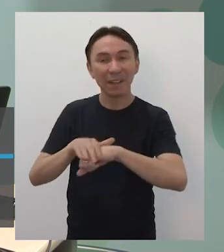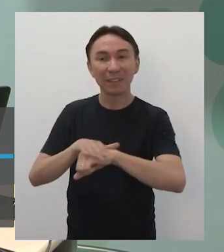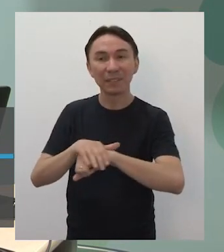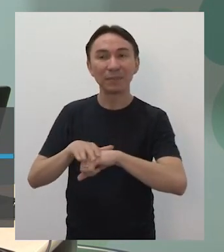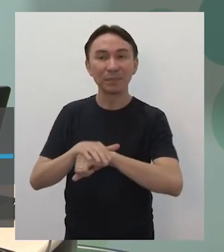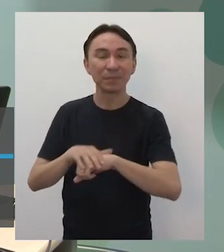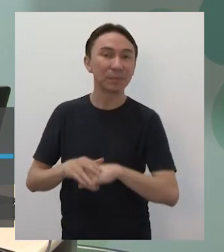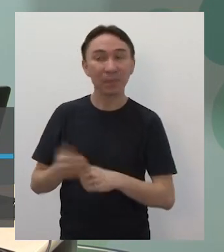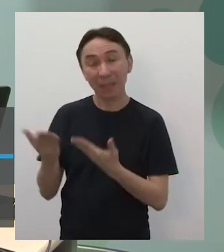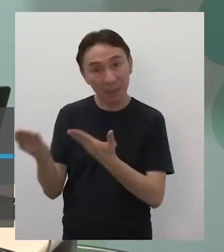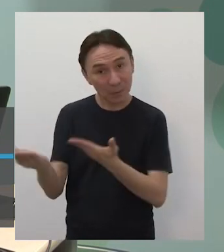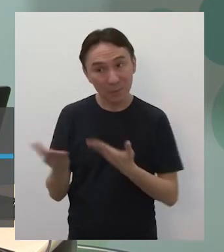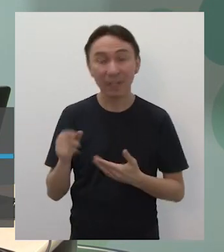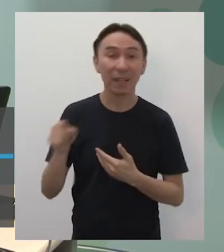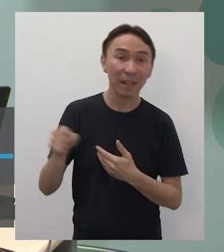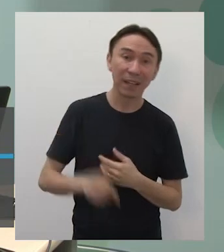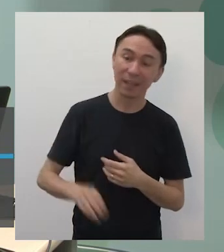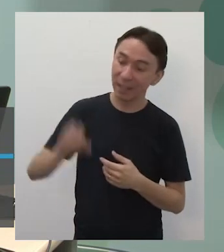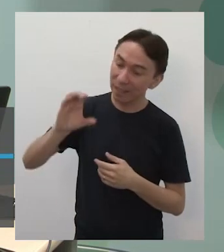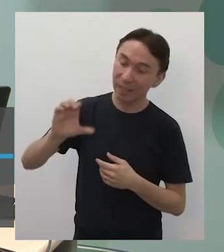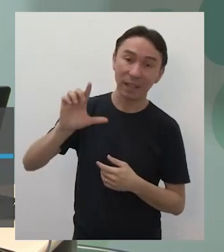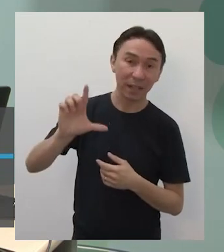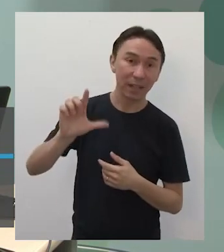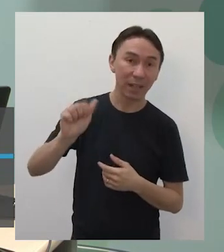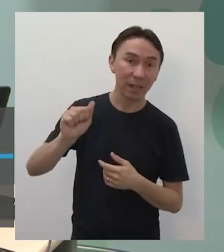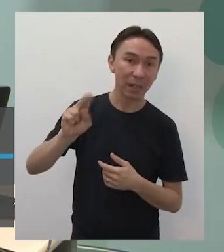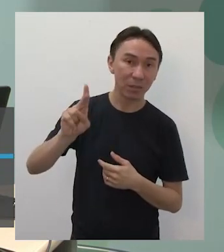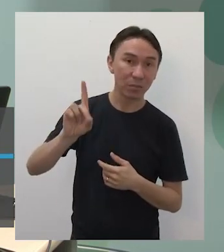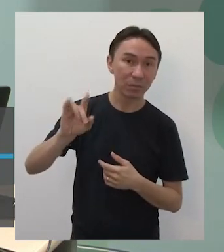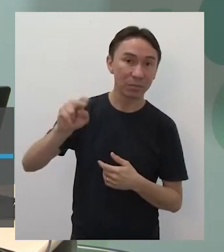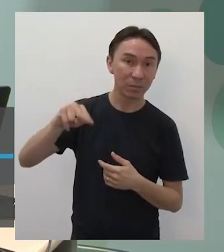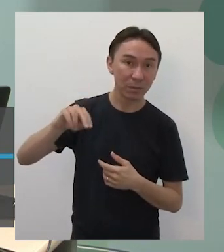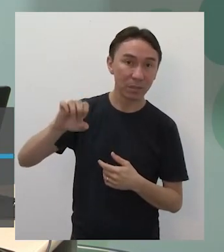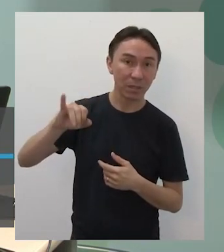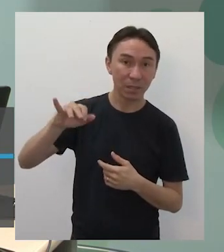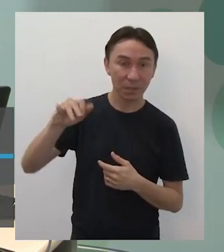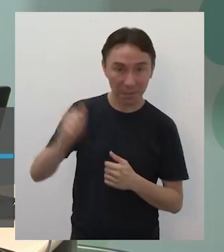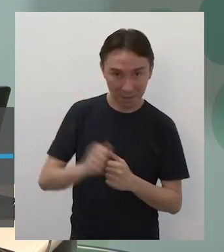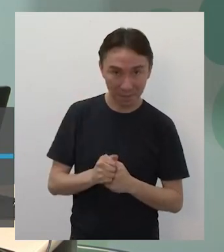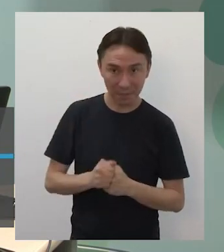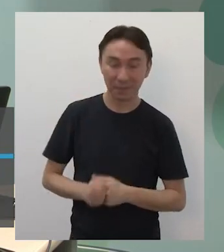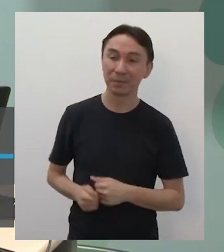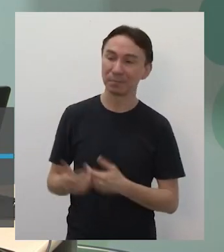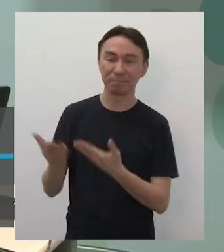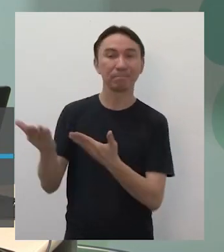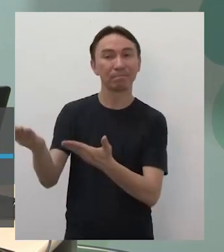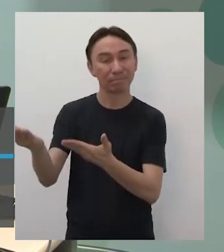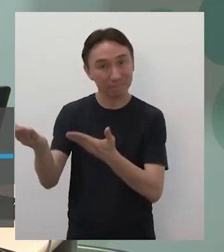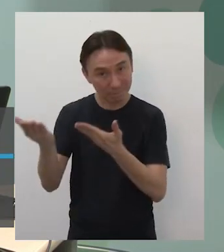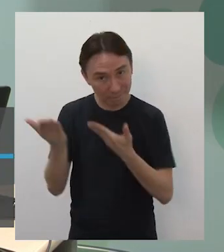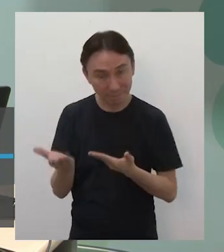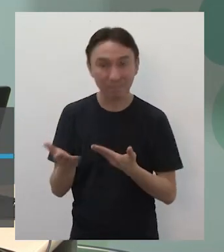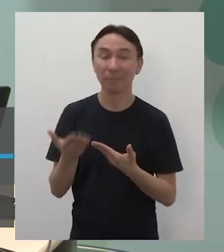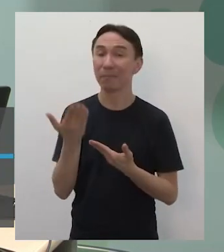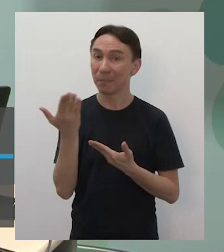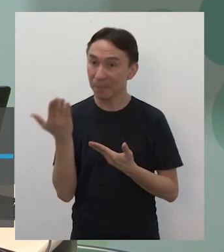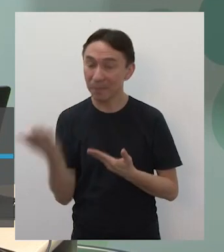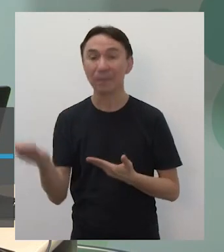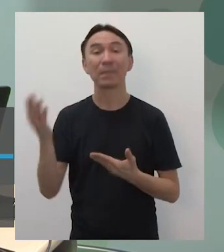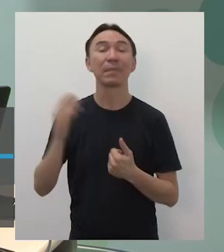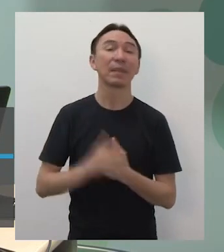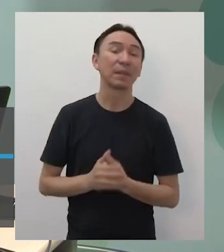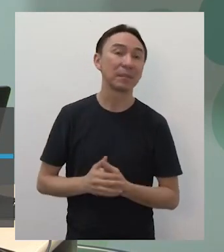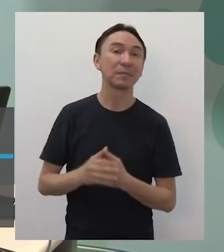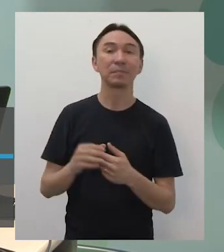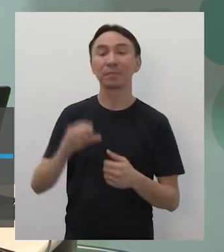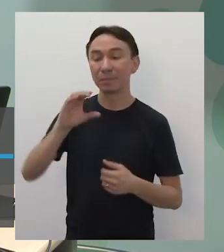a Claudineia, né? Então vou convidá-la, né, com o nosso convite, né, com a palavra o educador. Convido aí